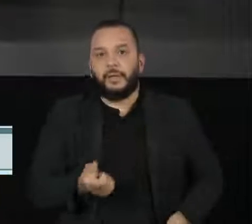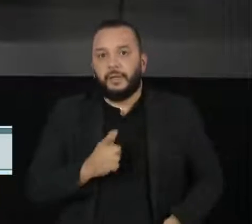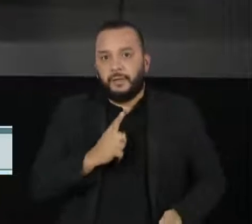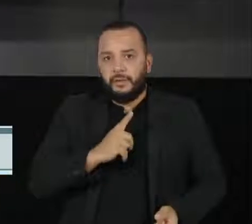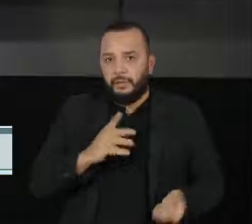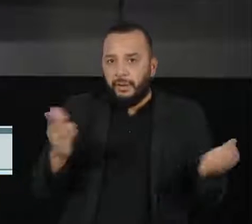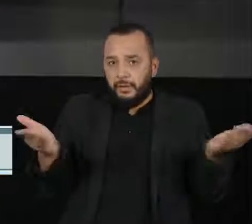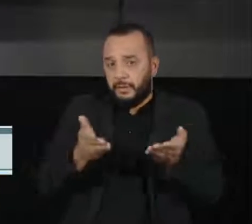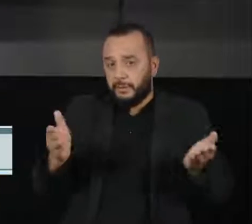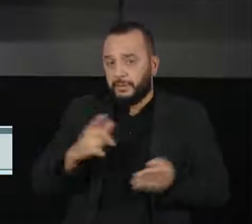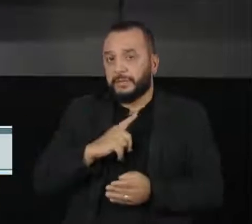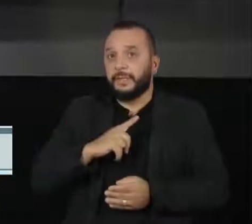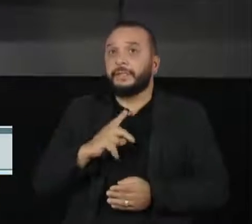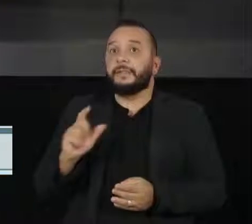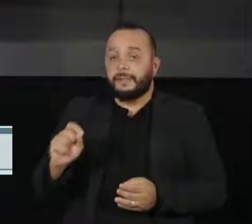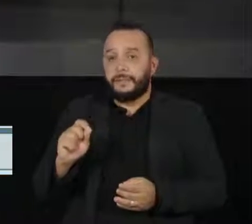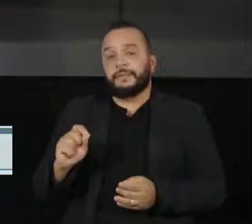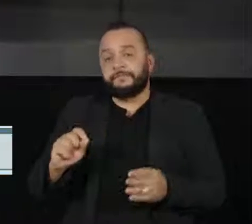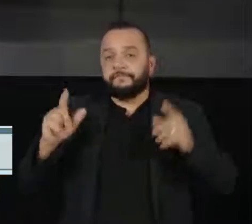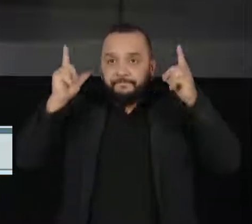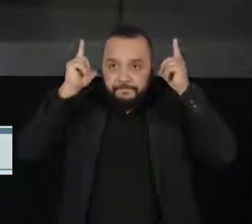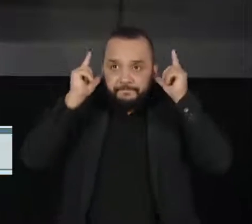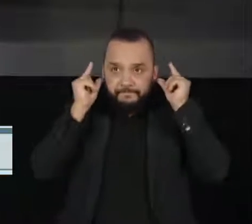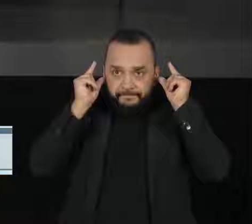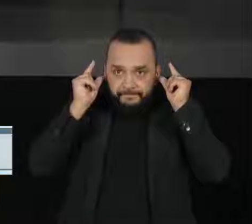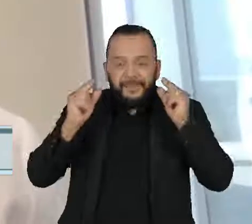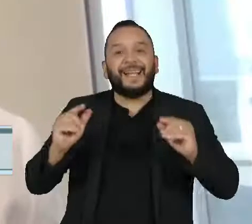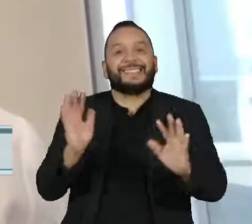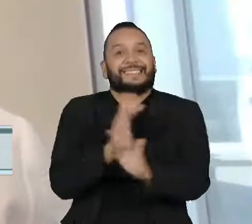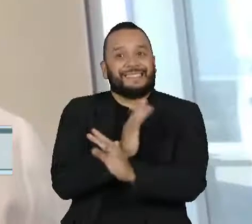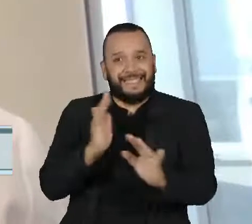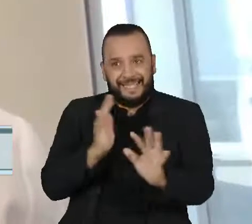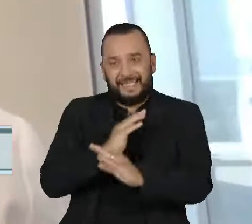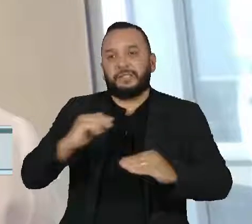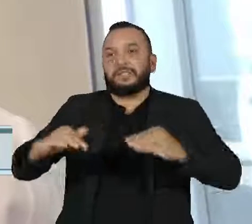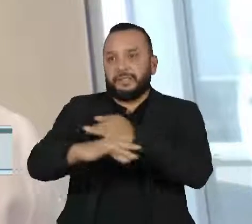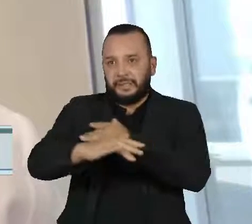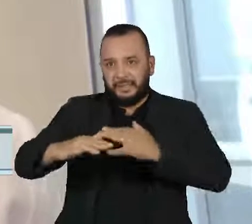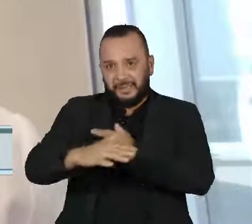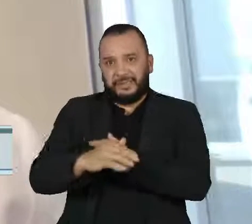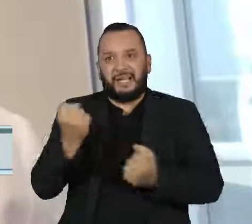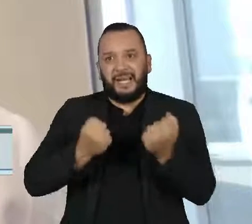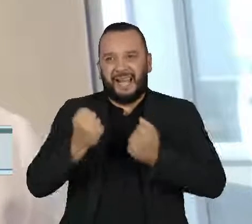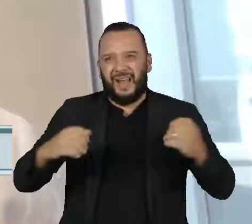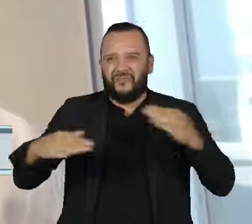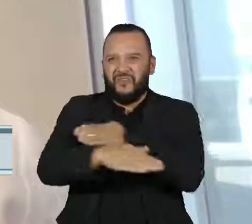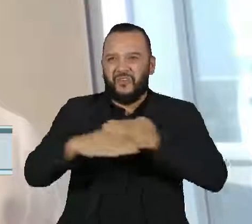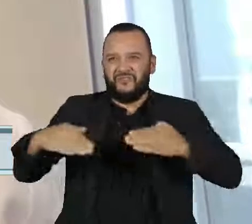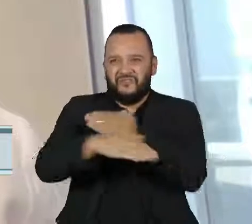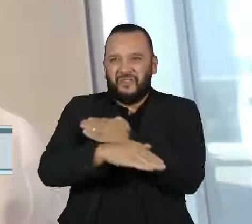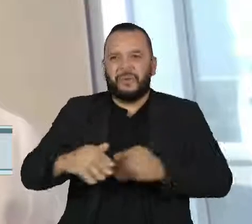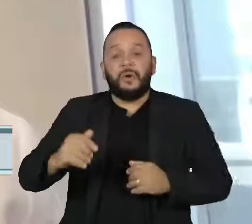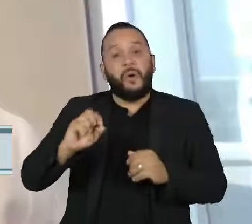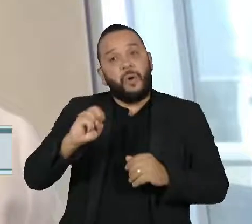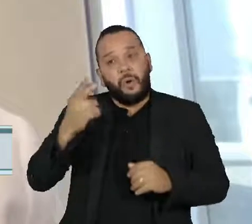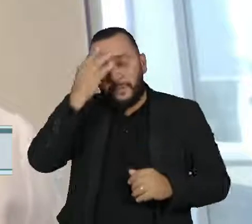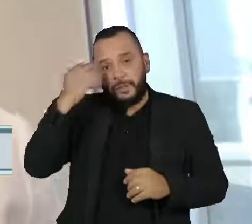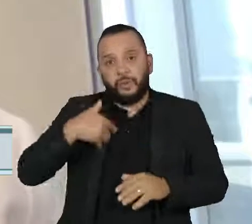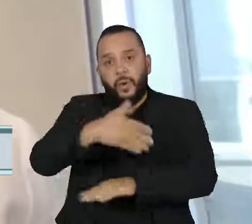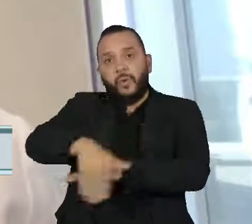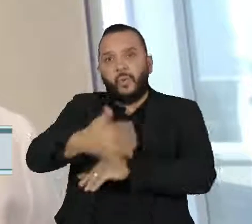derivação disso, nós estamos vendo que a perda de audição urbana, que é, por exemplo, pessoas em situação de rua, em situação